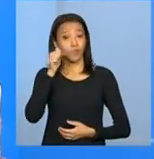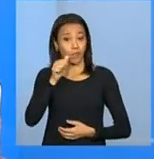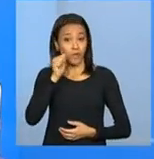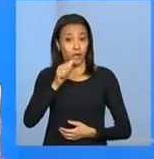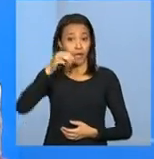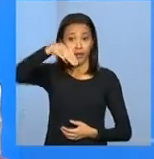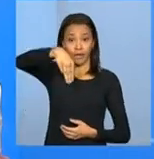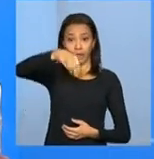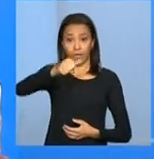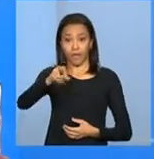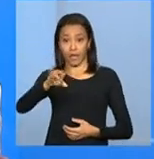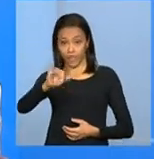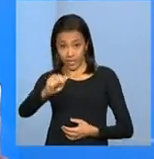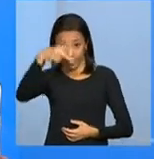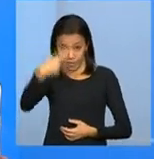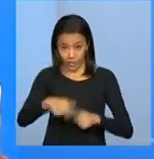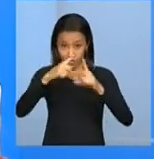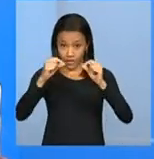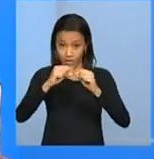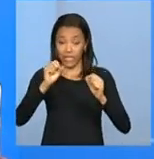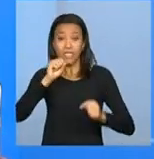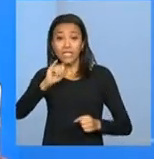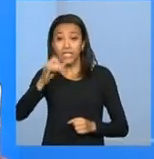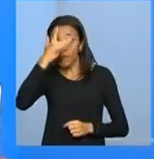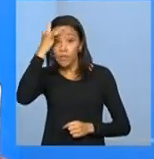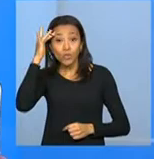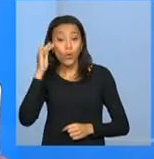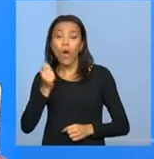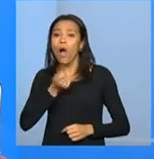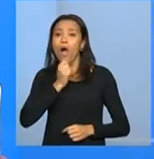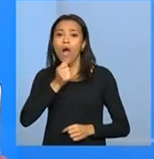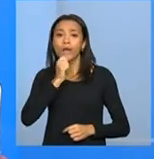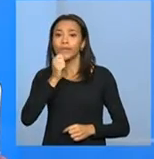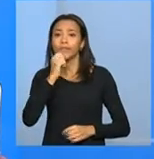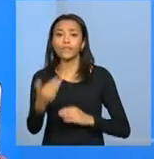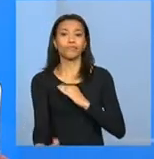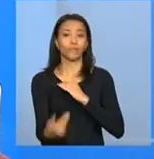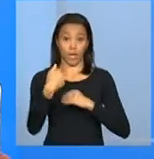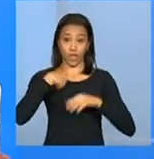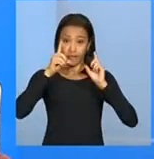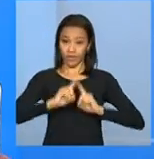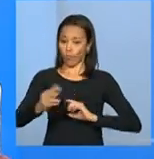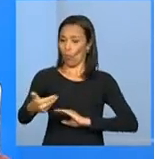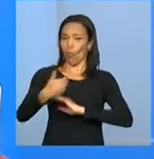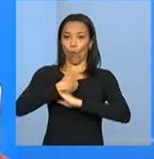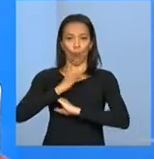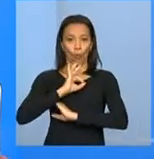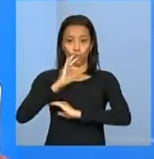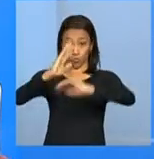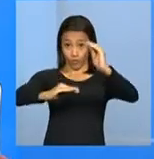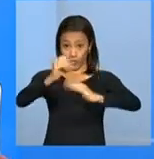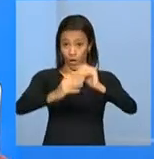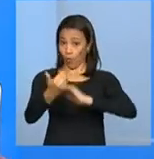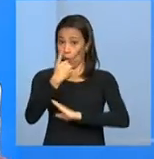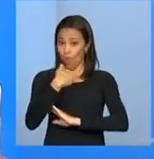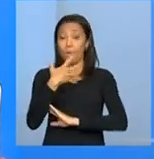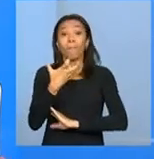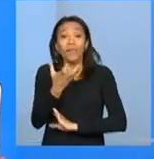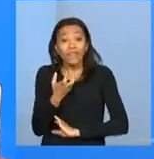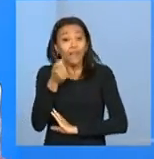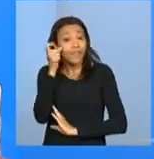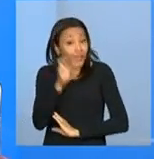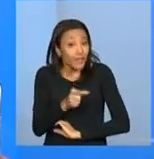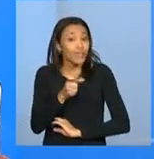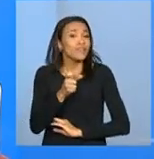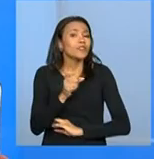Brasília, ela diz assim, ó, se o beneficiário não foi visitado pelos profissionais do CRAS, mas tem interesse em fazer o curso de